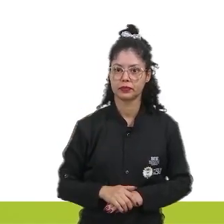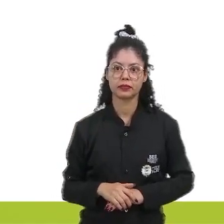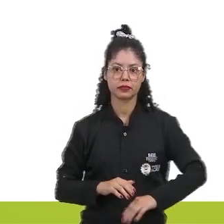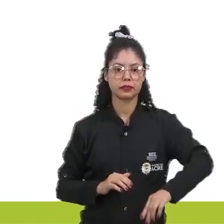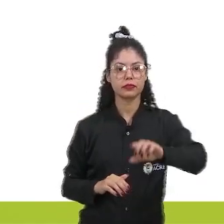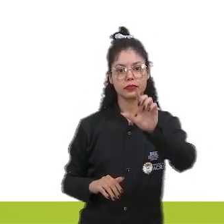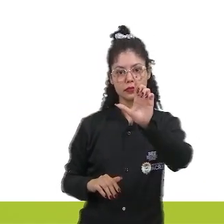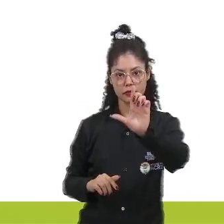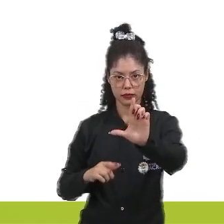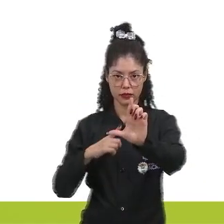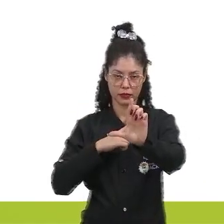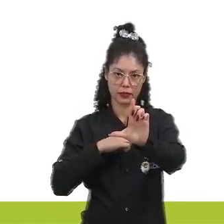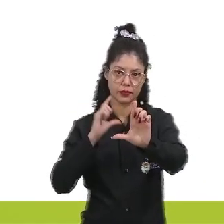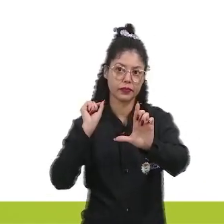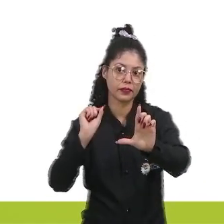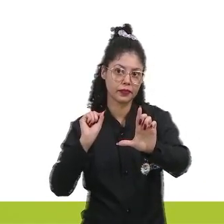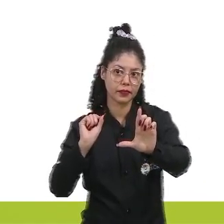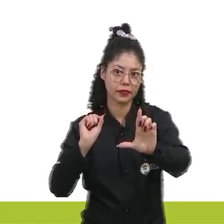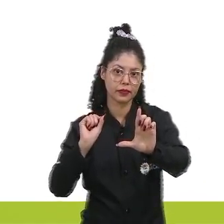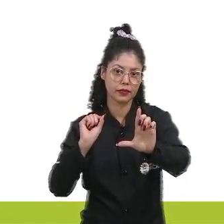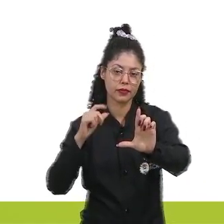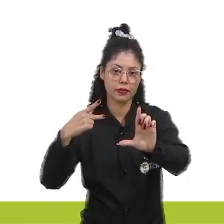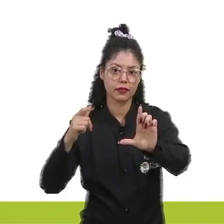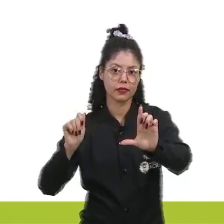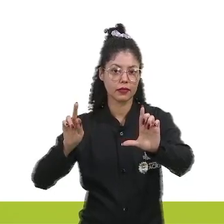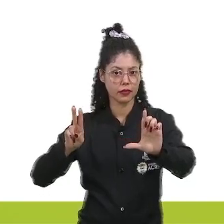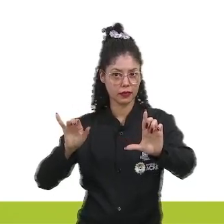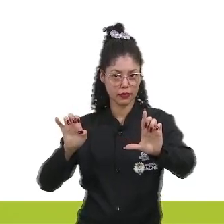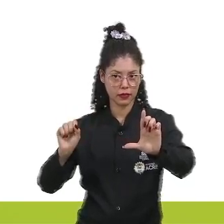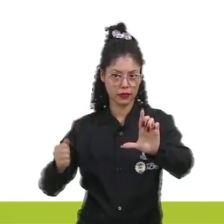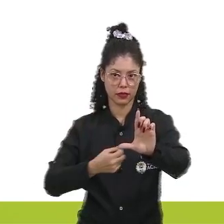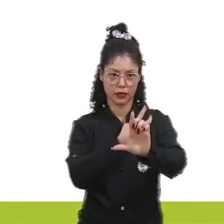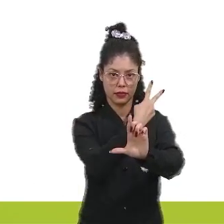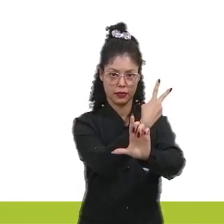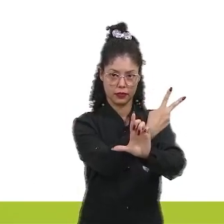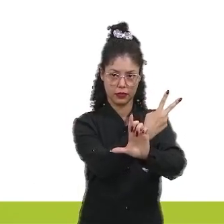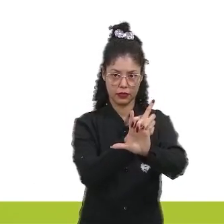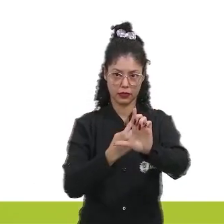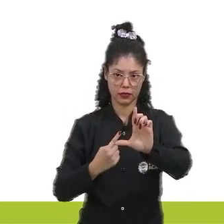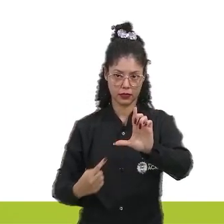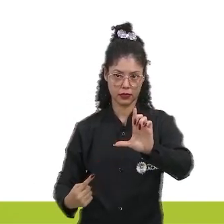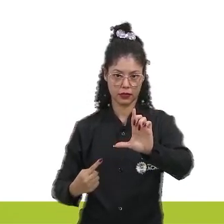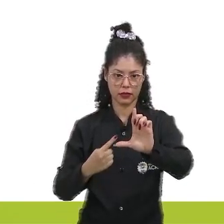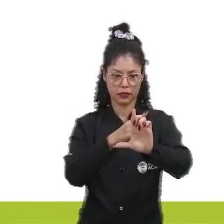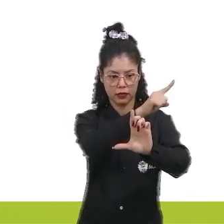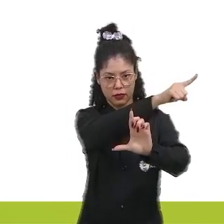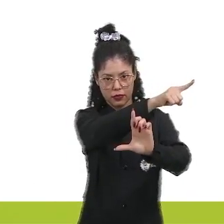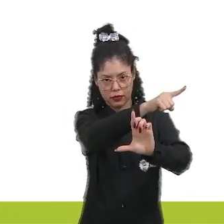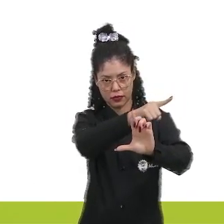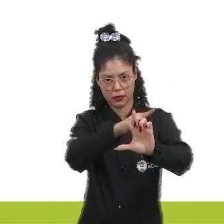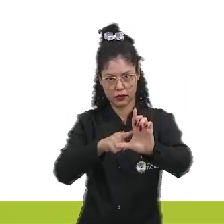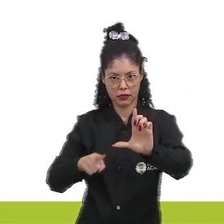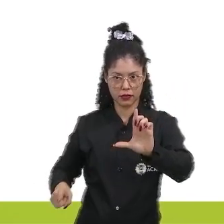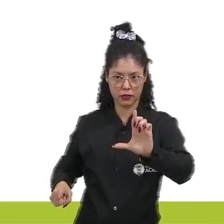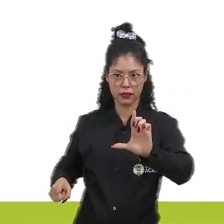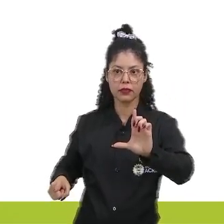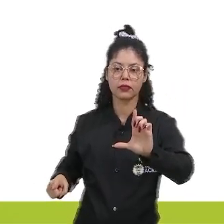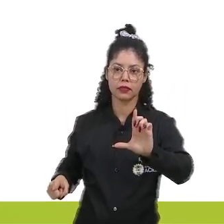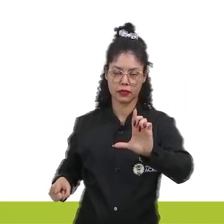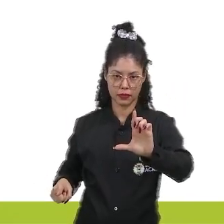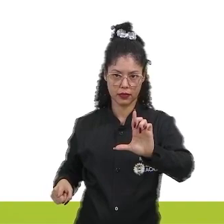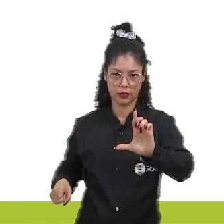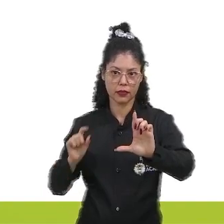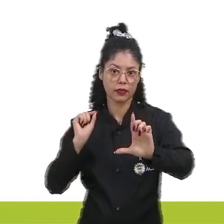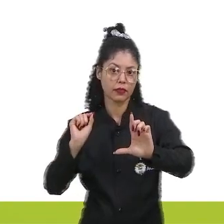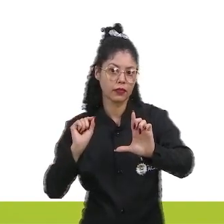esse segundo gráfico ele vai cortar os quadrantes pares, que é o segundo e o quarto exemplo. Nesse caso, a gente vai admitir o